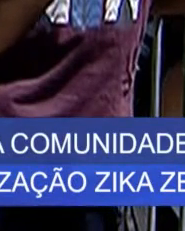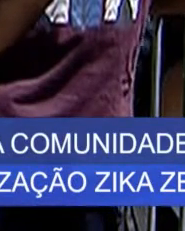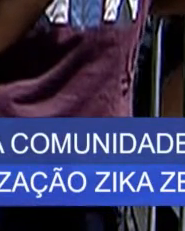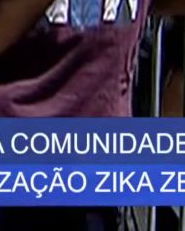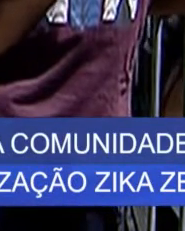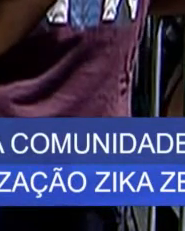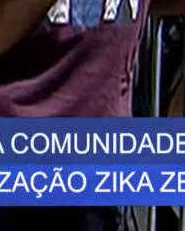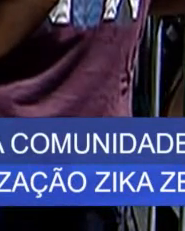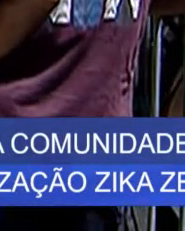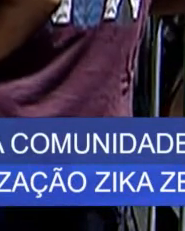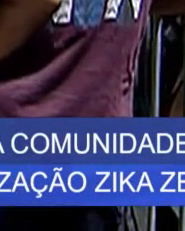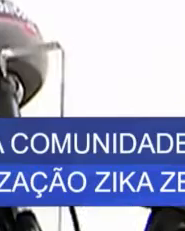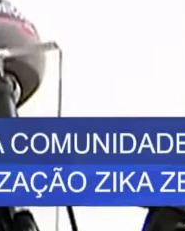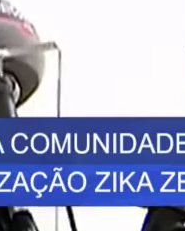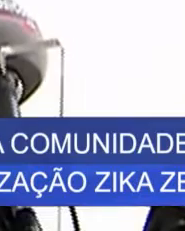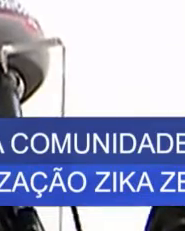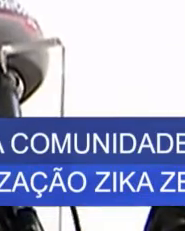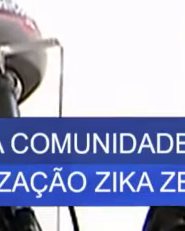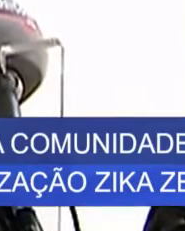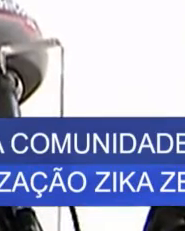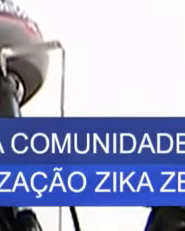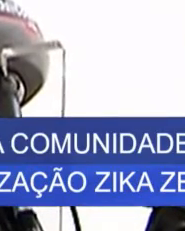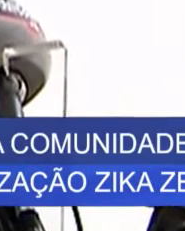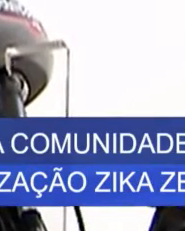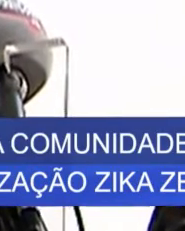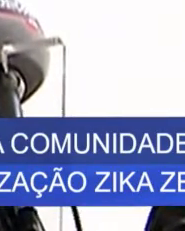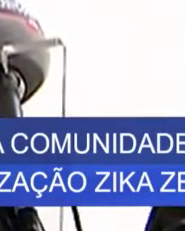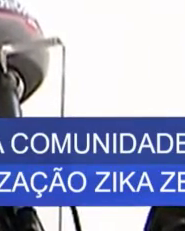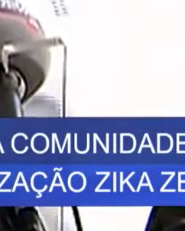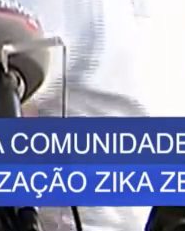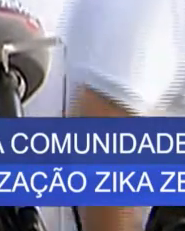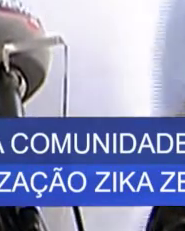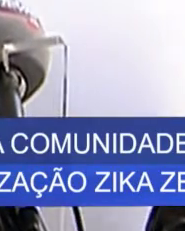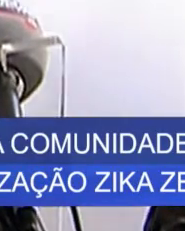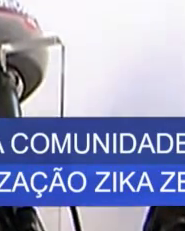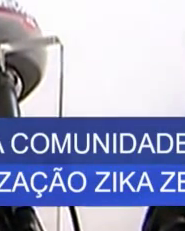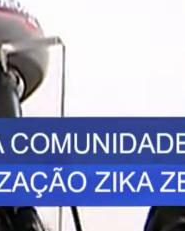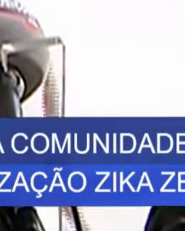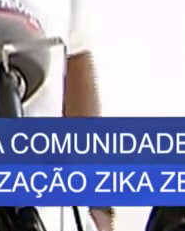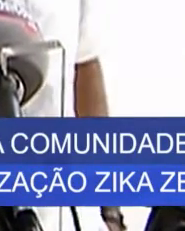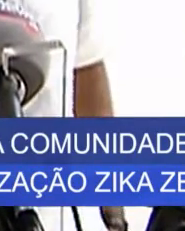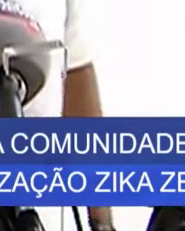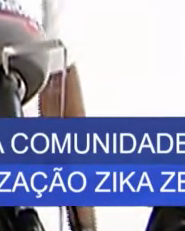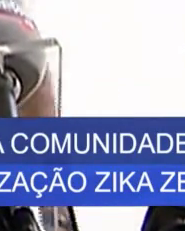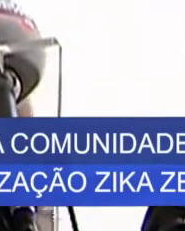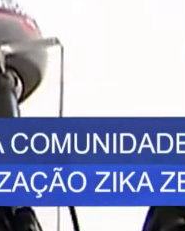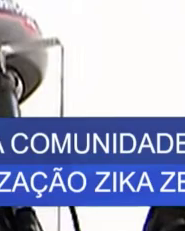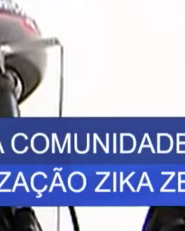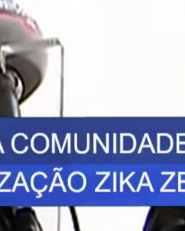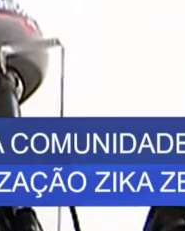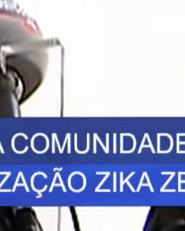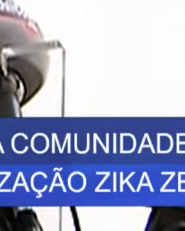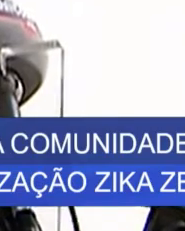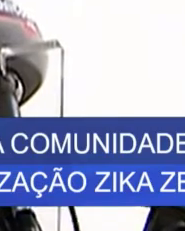é uma ação que precisa da participação de cada um de nós, de todos os brasileiros no combate a esse mosquito.